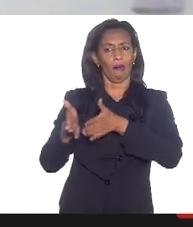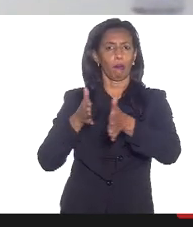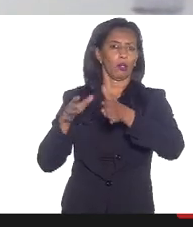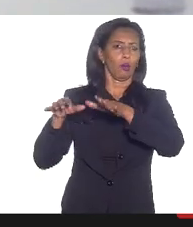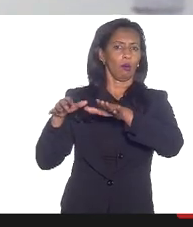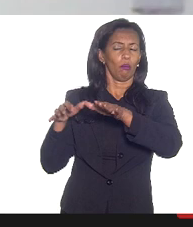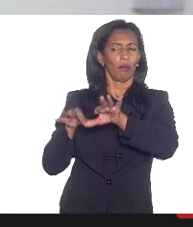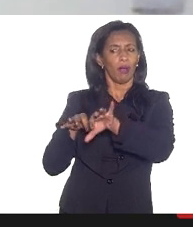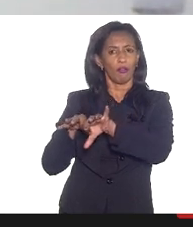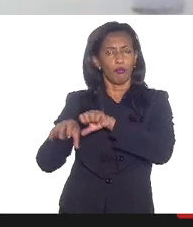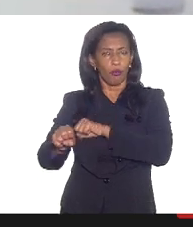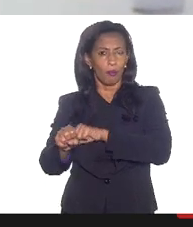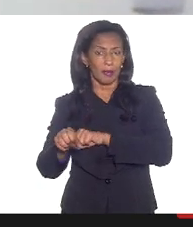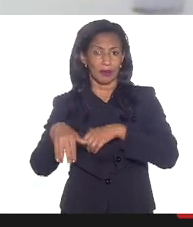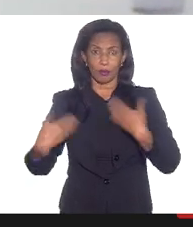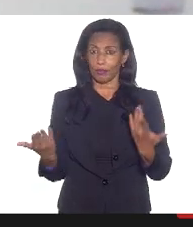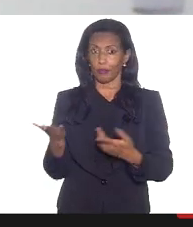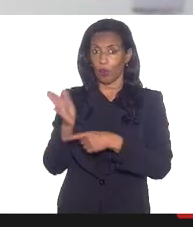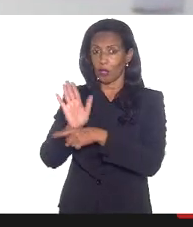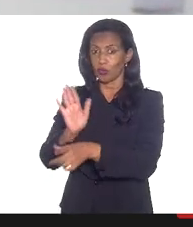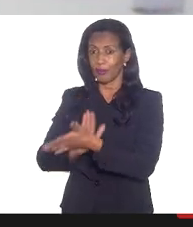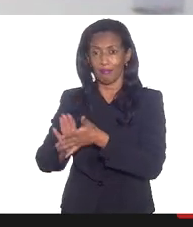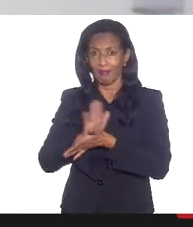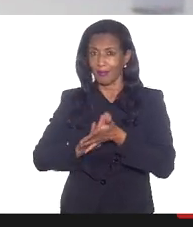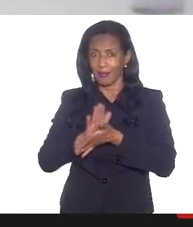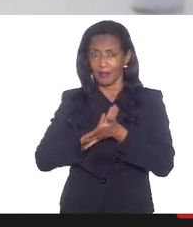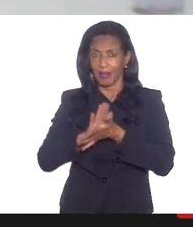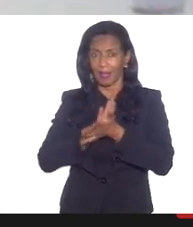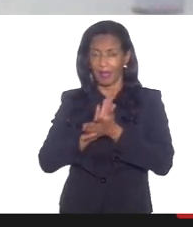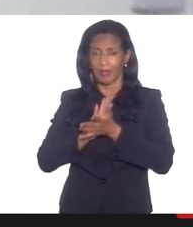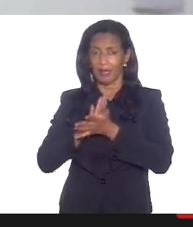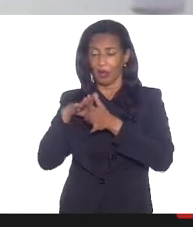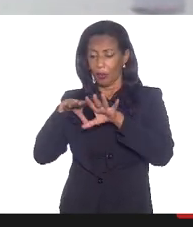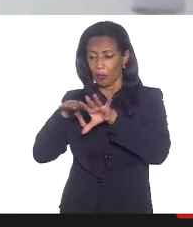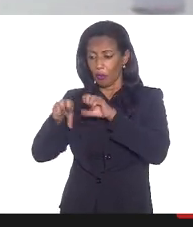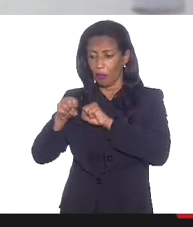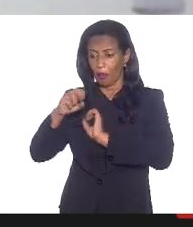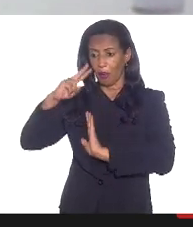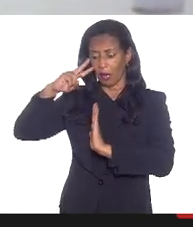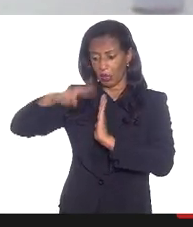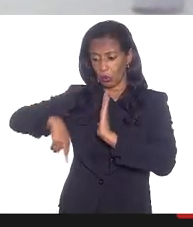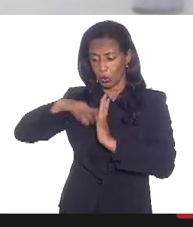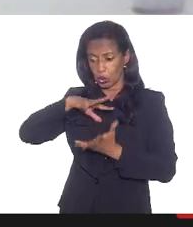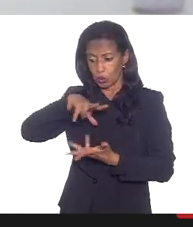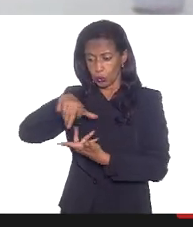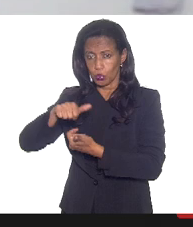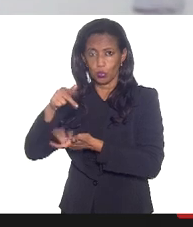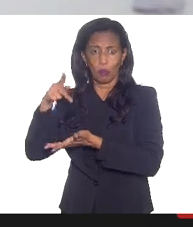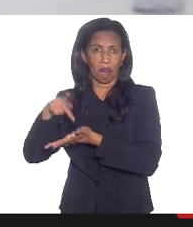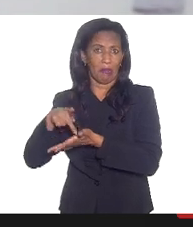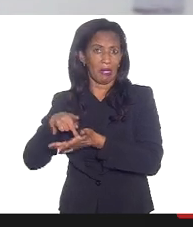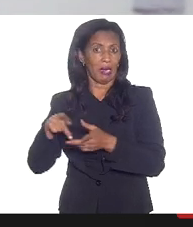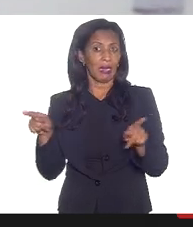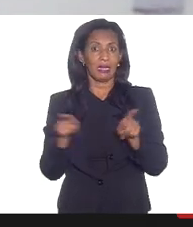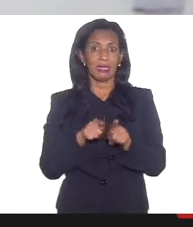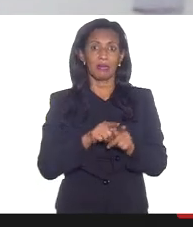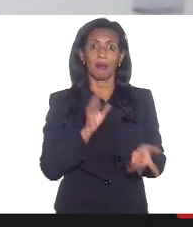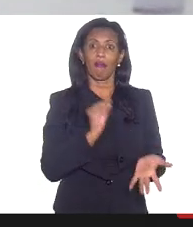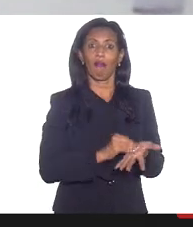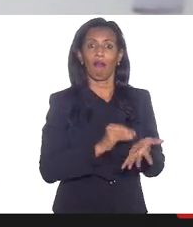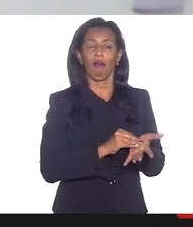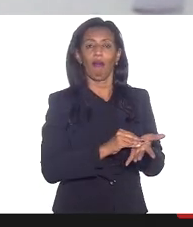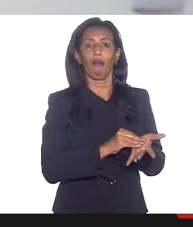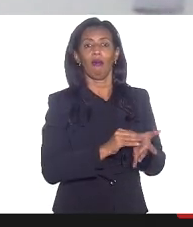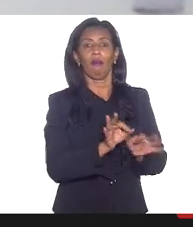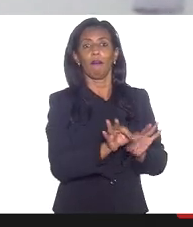formações que não ajudam nem a formar, né, uma leitura de mundo, uma leitura da realidade e nem preparar, de fato,